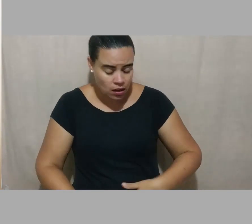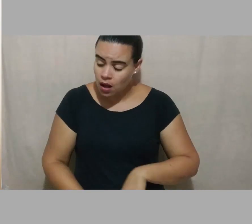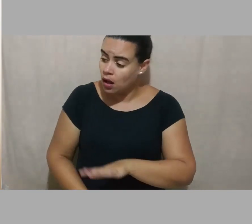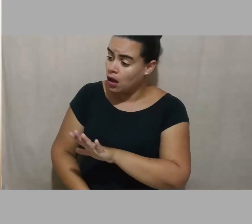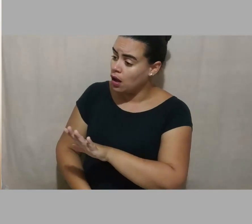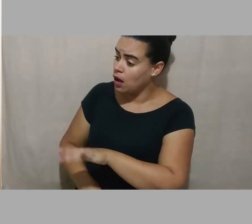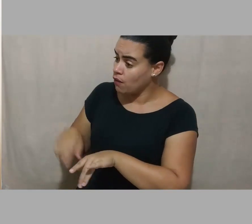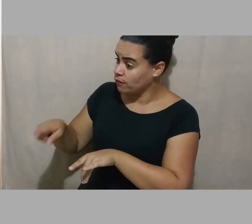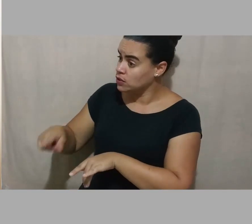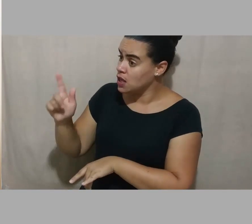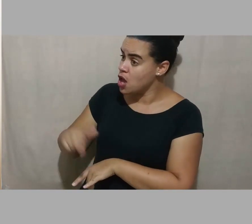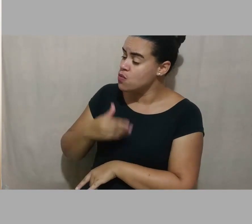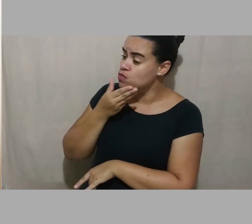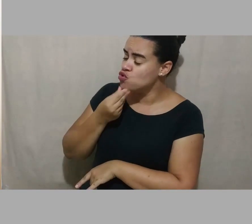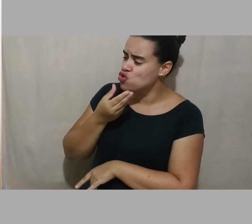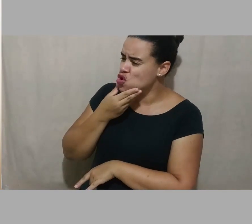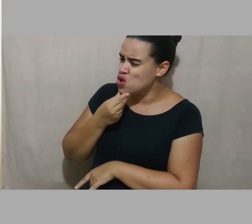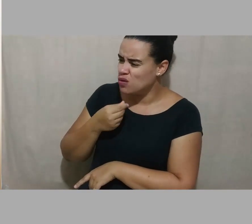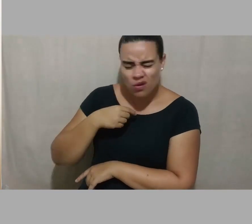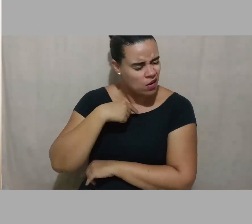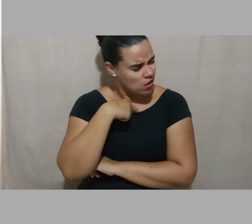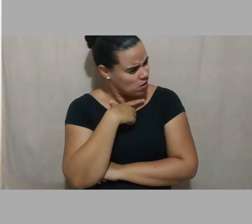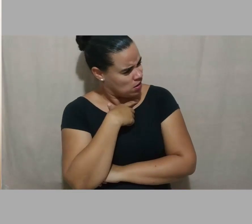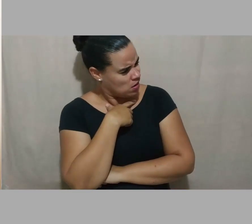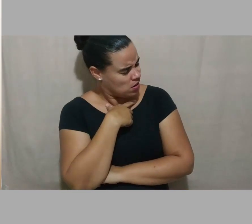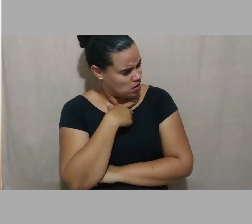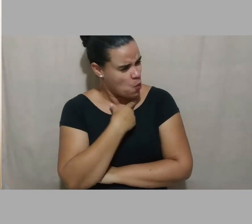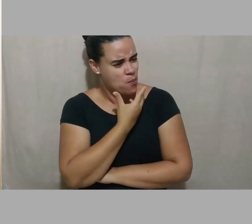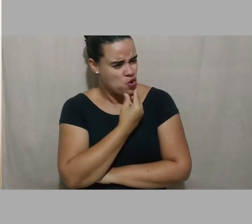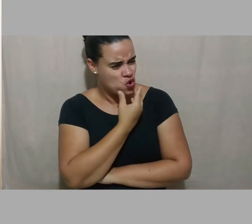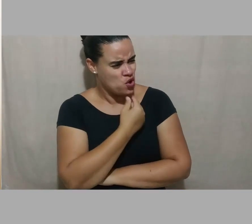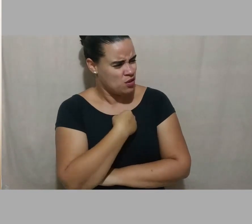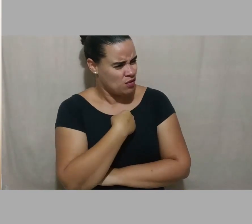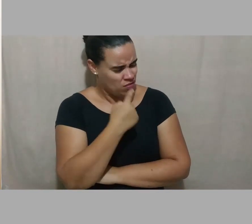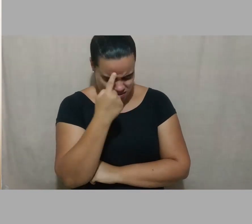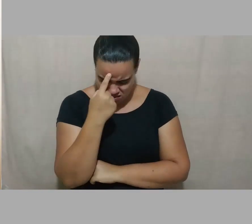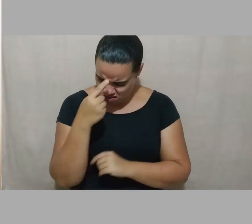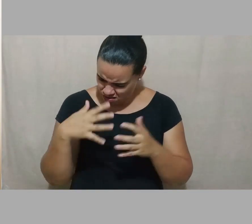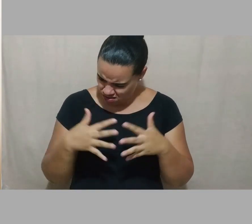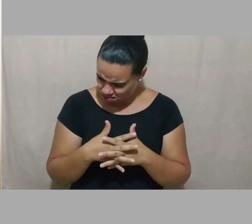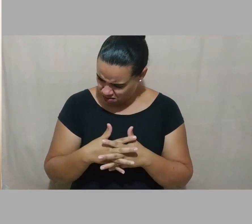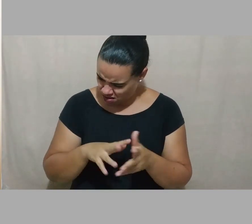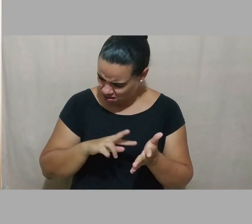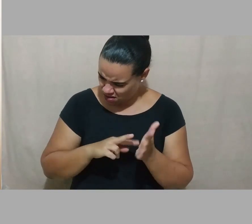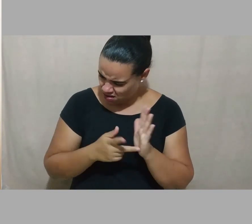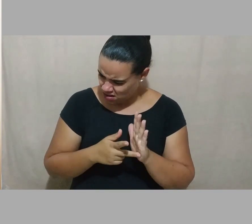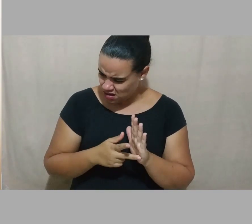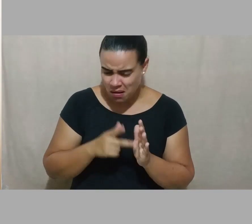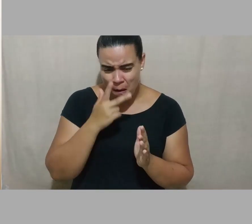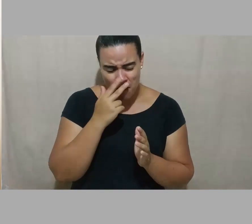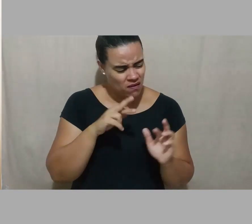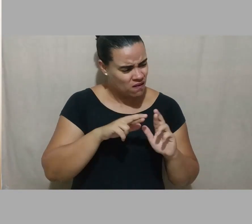disse: "Porque você é um menino." Eu fiquei confusa. Não sabia bem o que aquilo significava de fato,